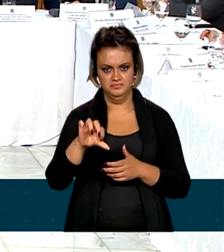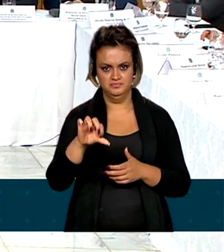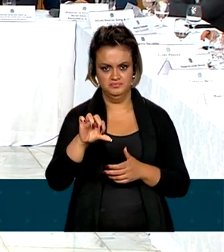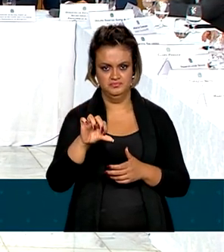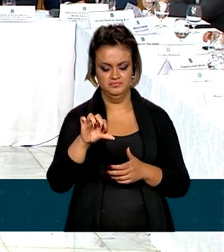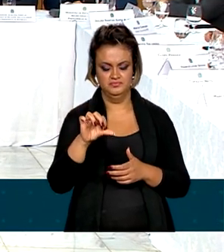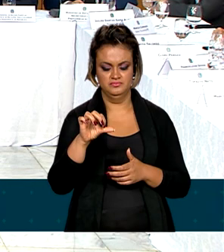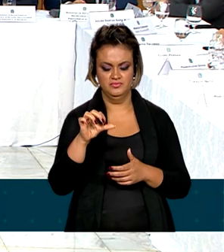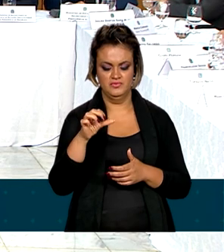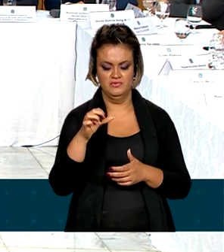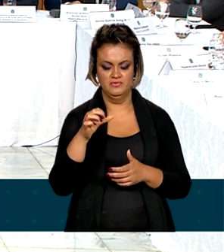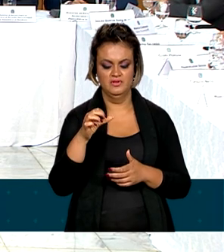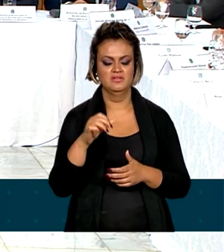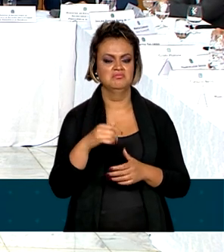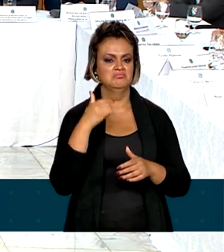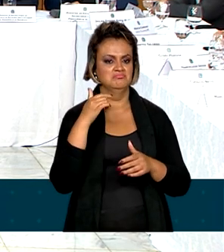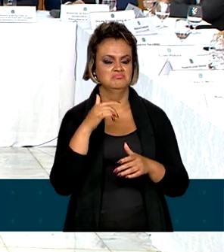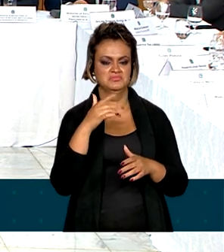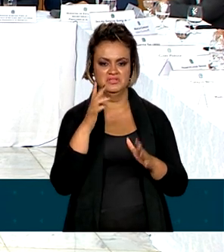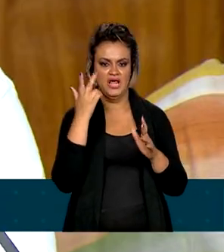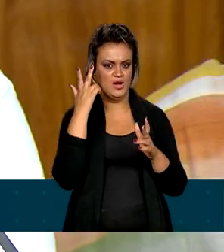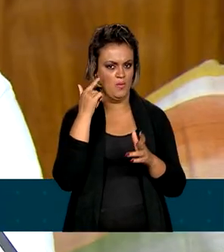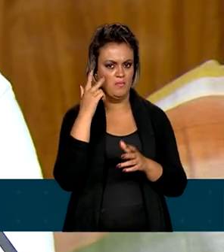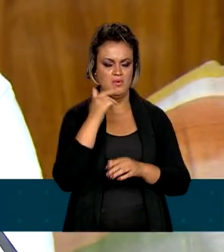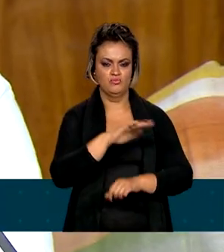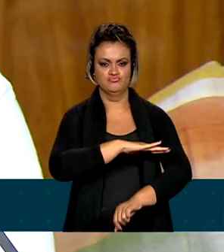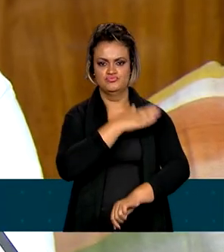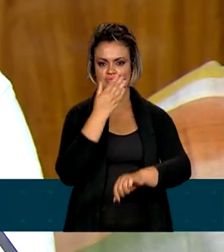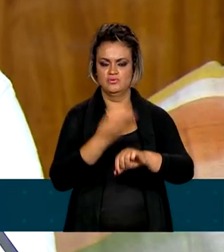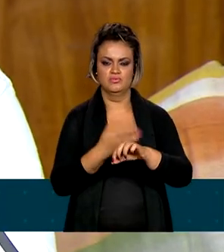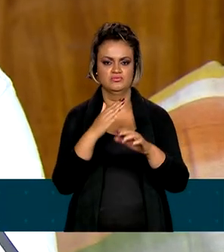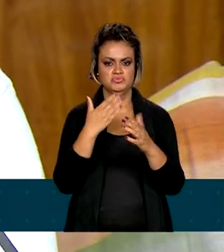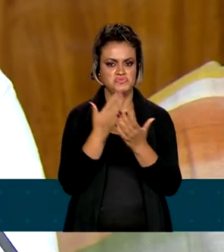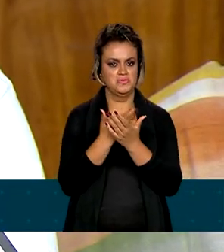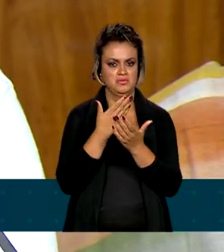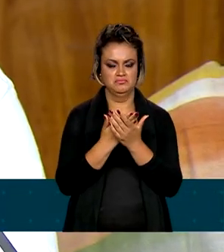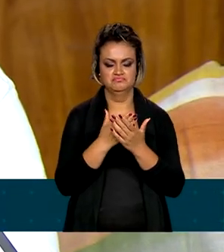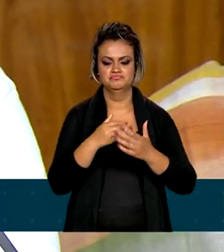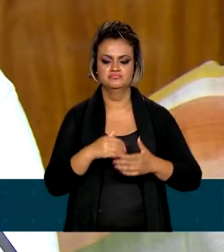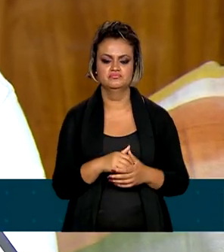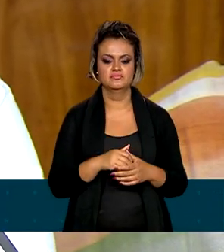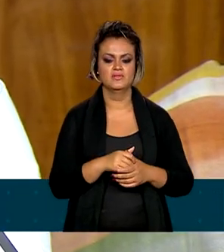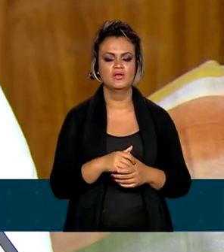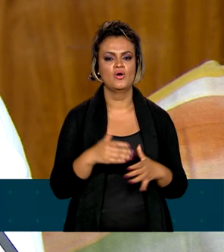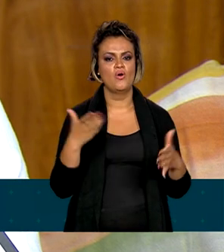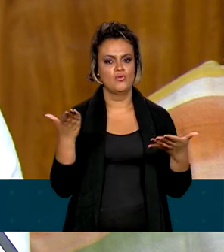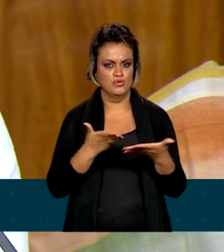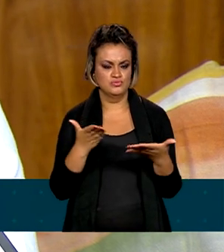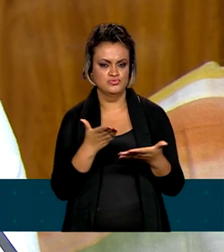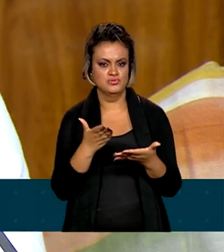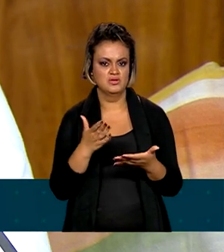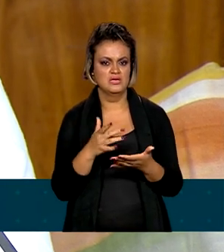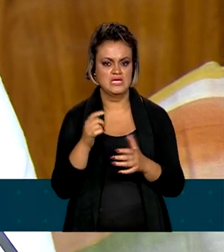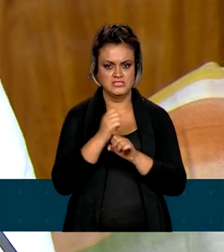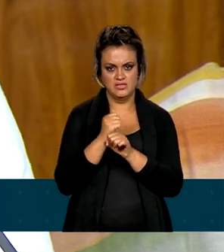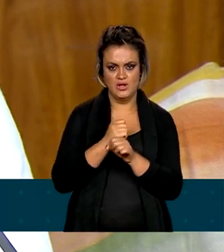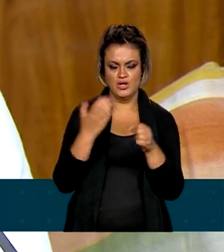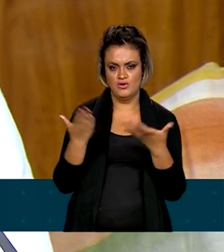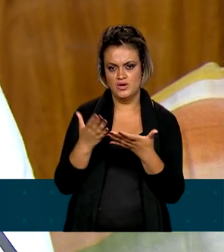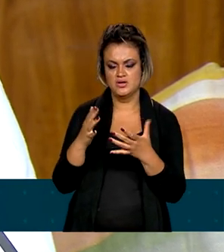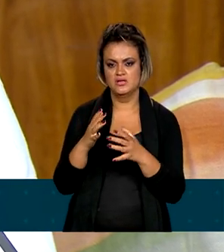2019 está funcionando um tempo integral. Agora já com. Nesse ano,